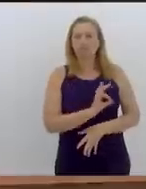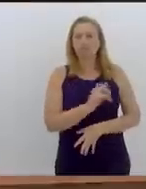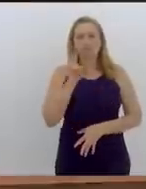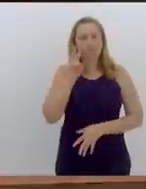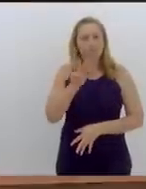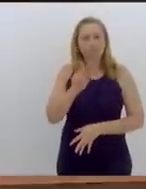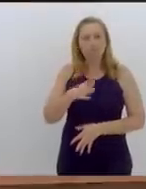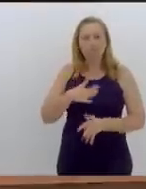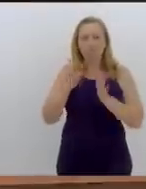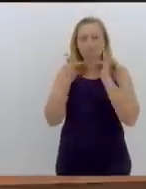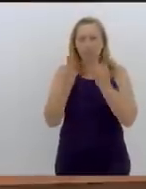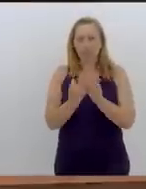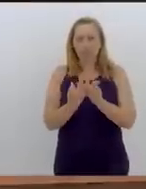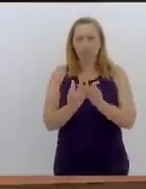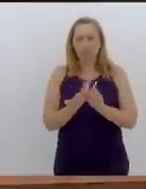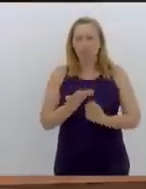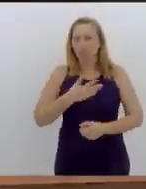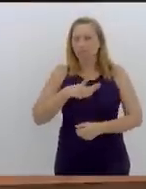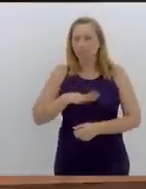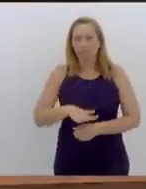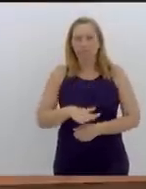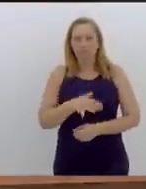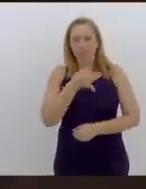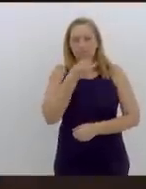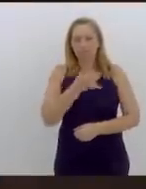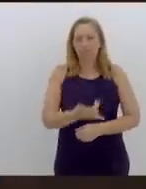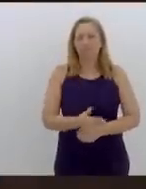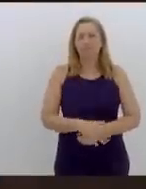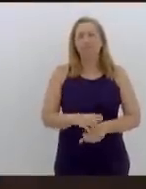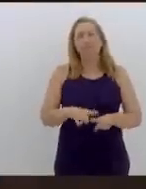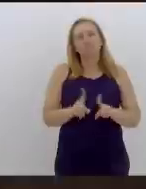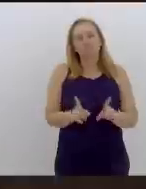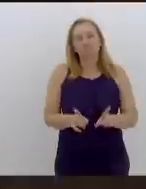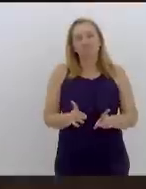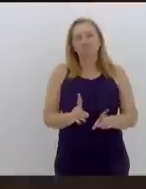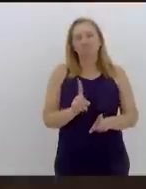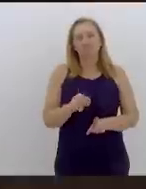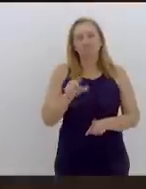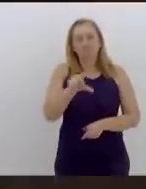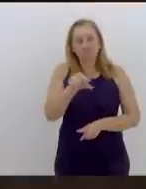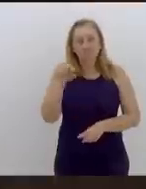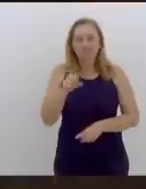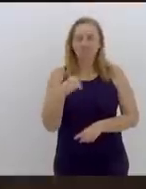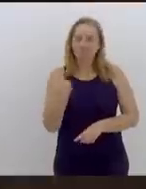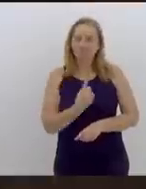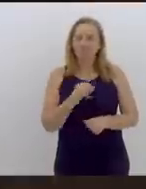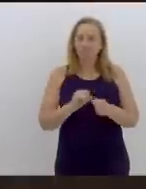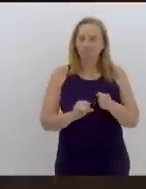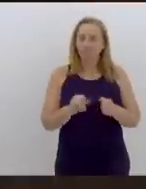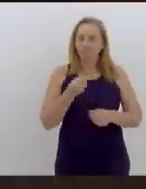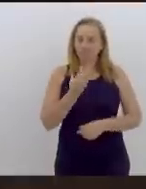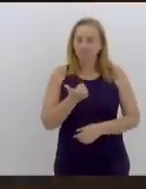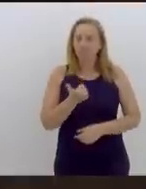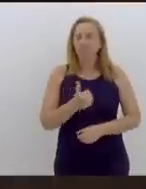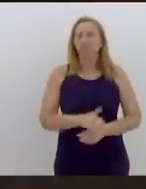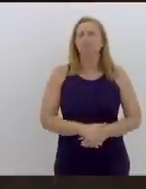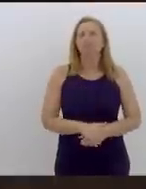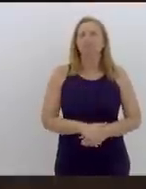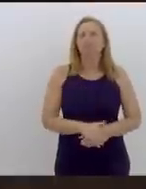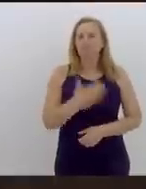meus familiares eles agradável para todos nós mas é uma é uma escolha que nós fizemos Tá bom então